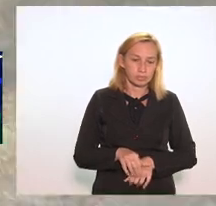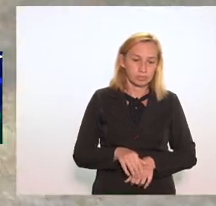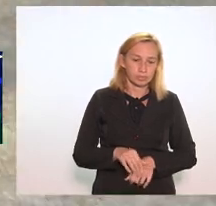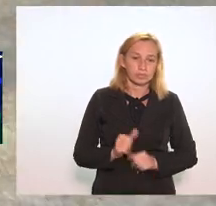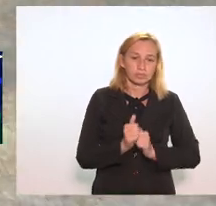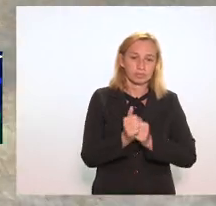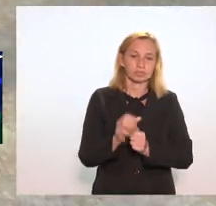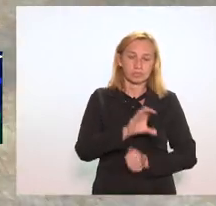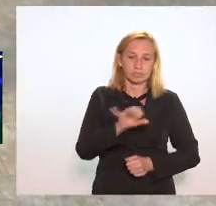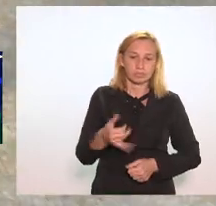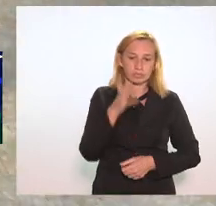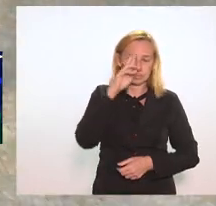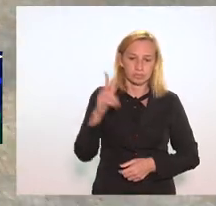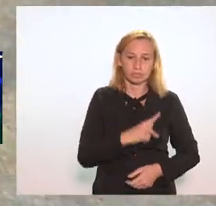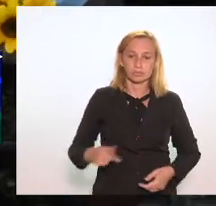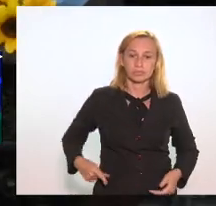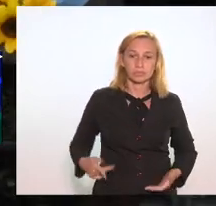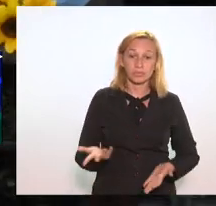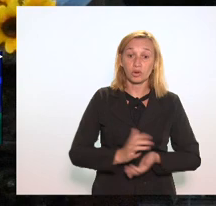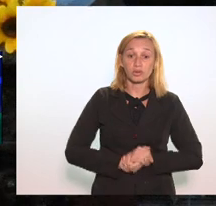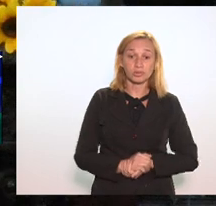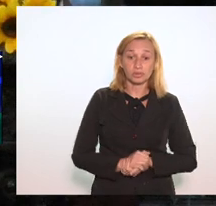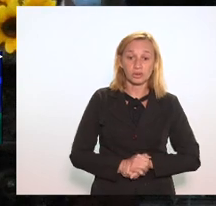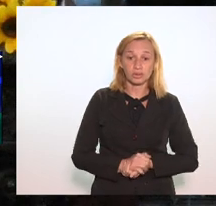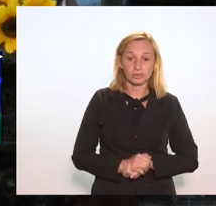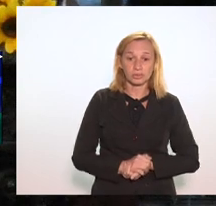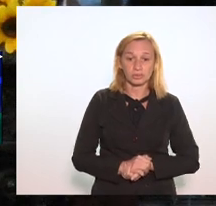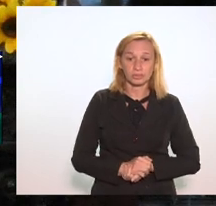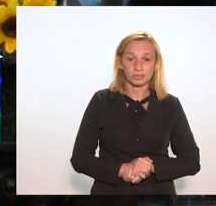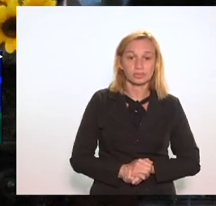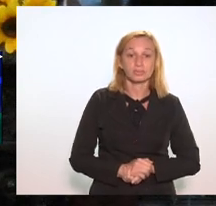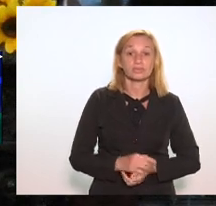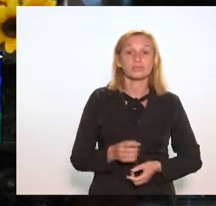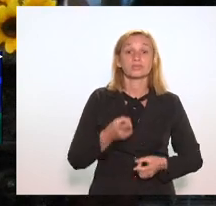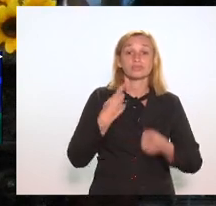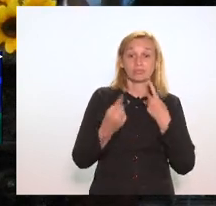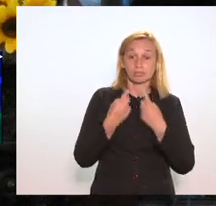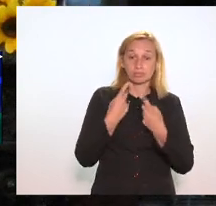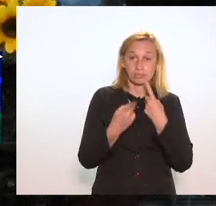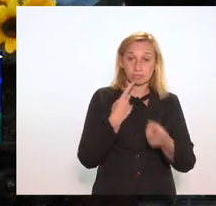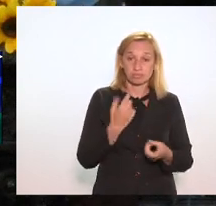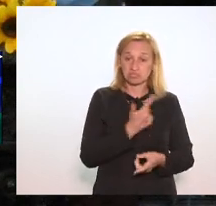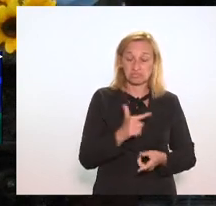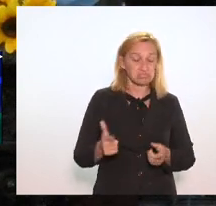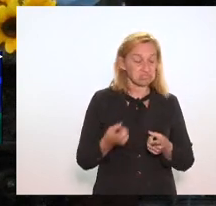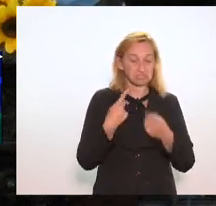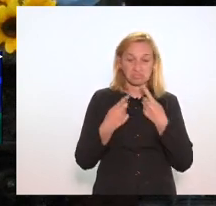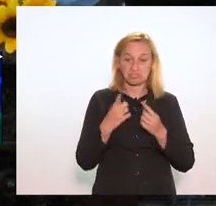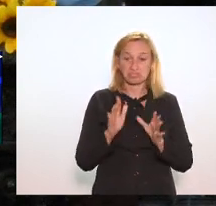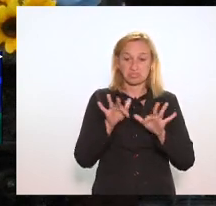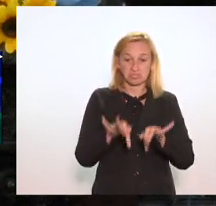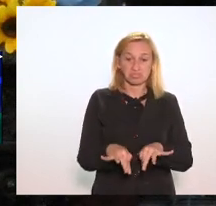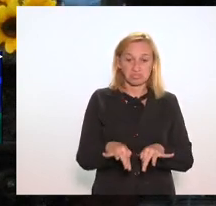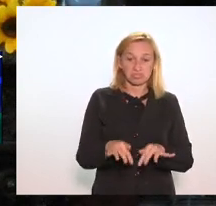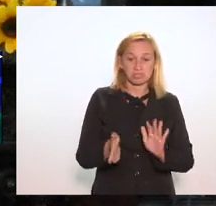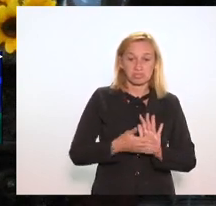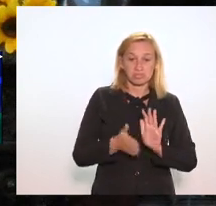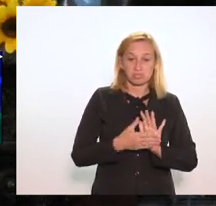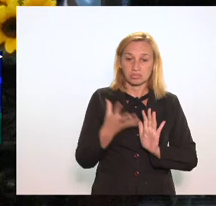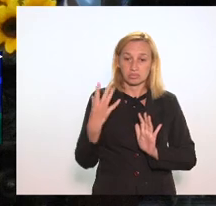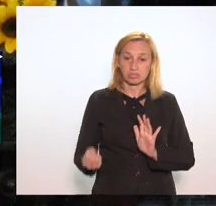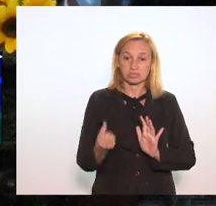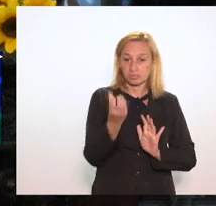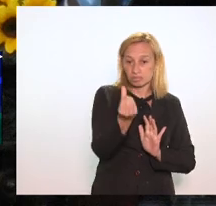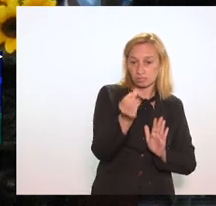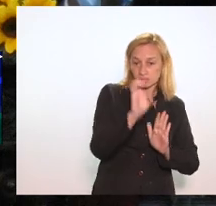o compõem a ccj seu presidente os pareceres emitidos em discussão 90 Queira discutir se é da discussão A presente